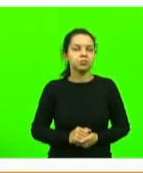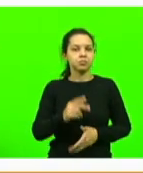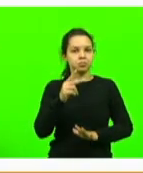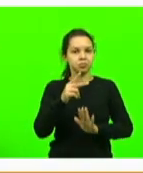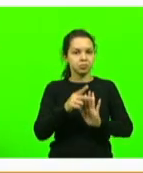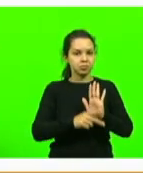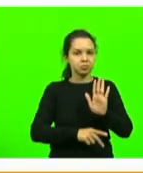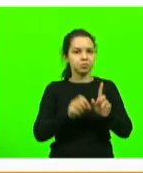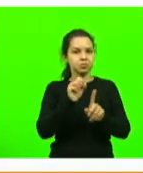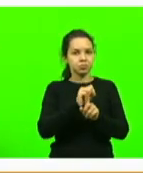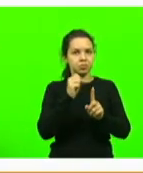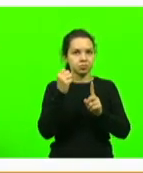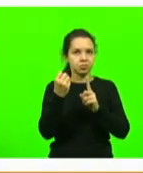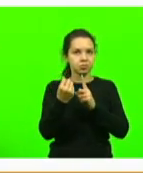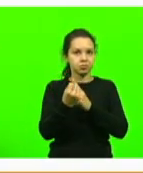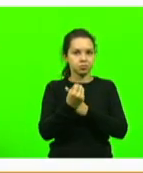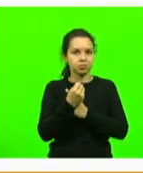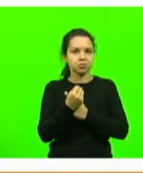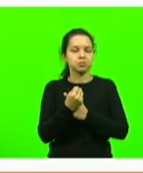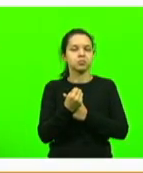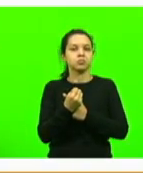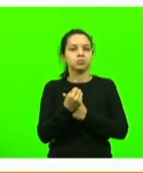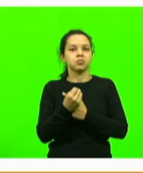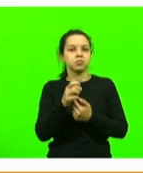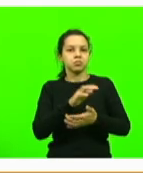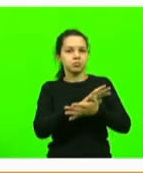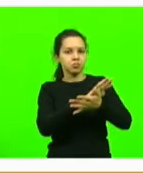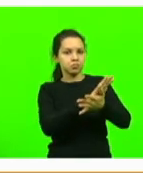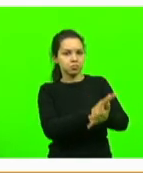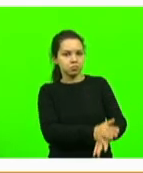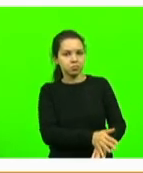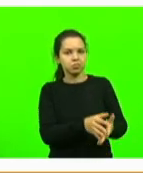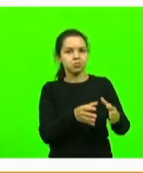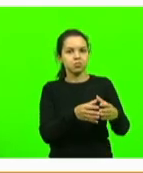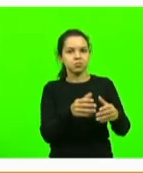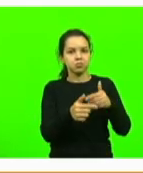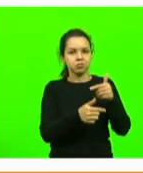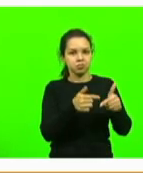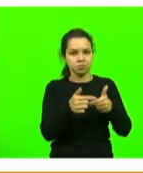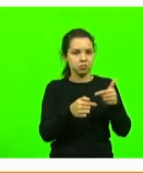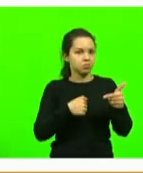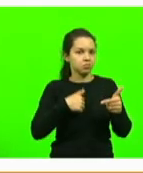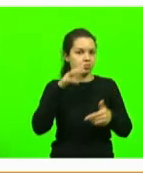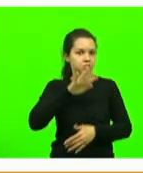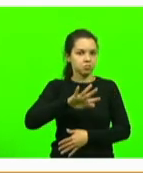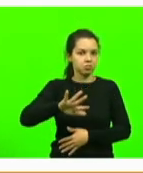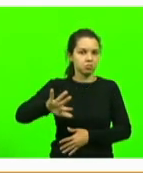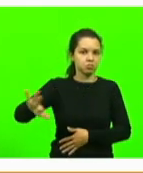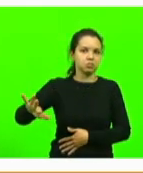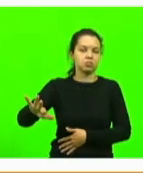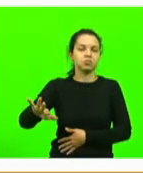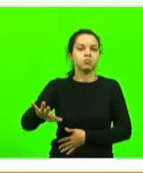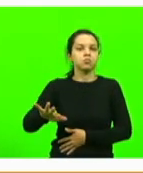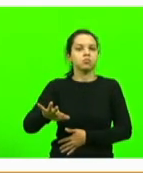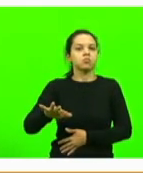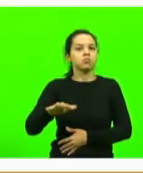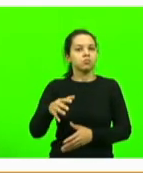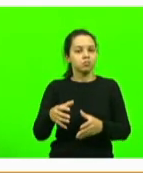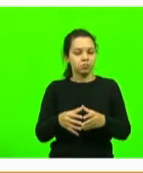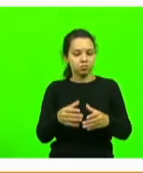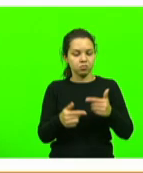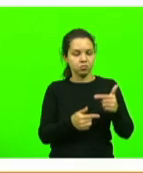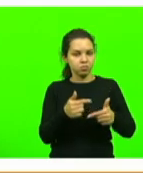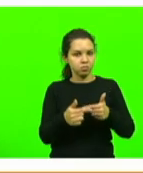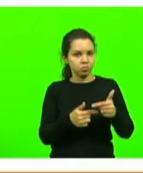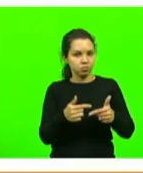que exclui oprime a classe trabalhadora e aqui dentro da classe trabalhadora a gente precisa incluir os